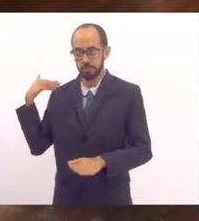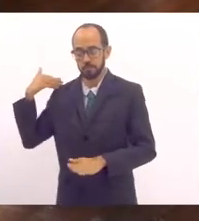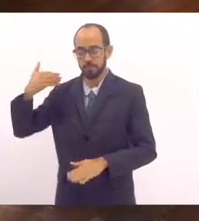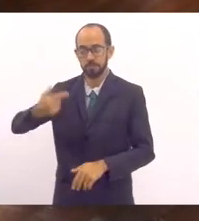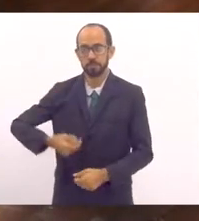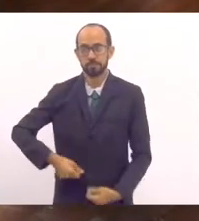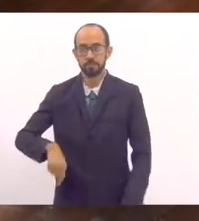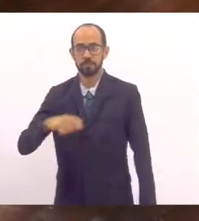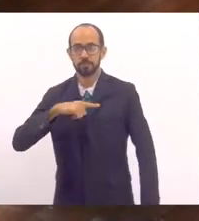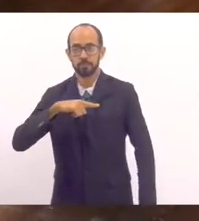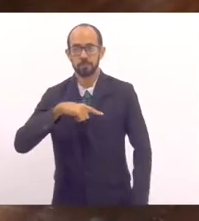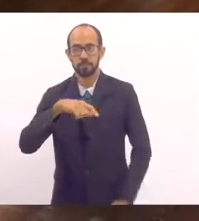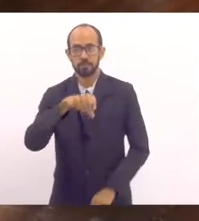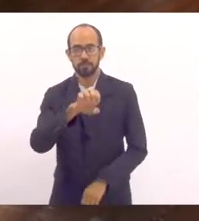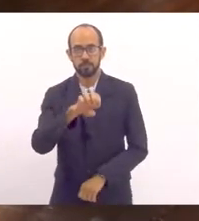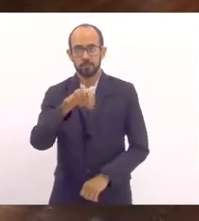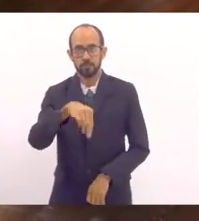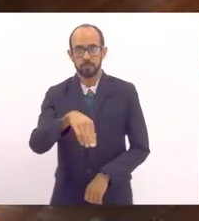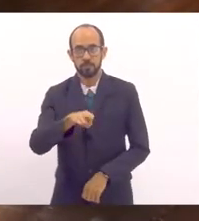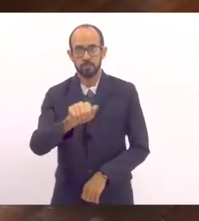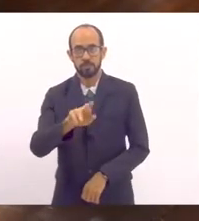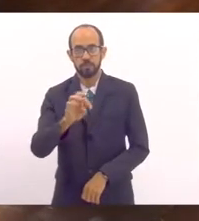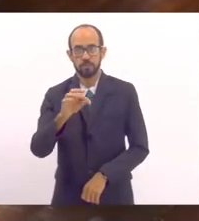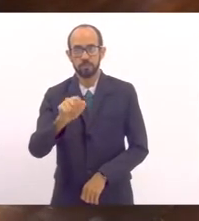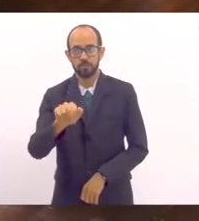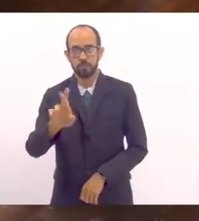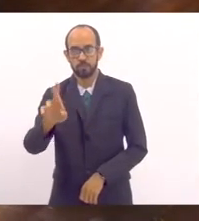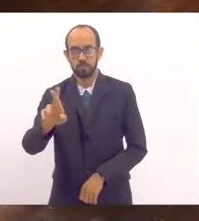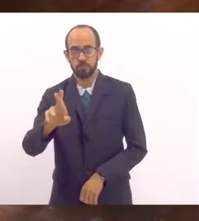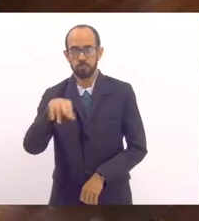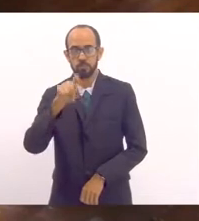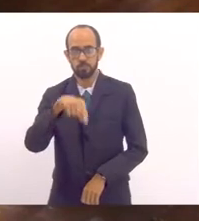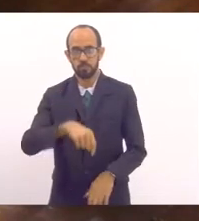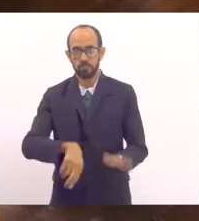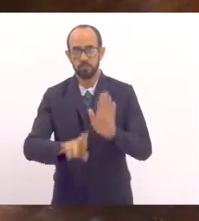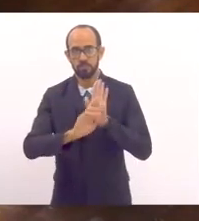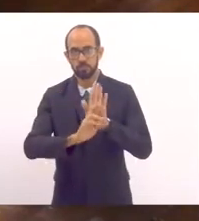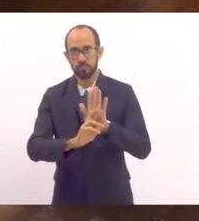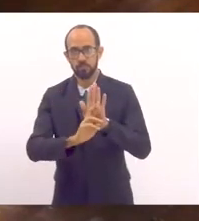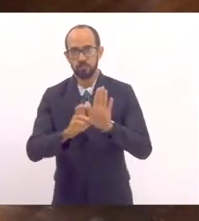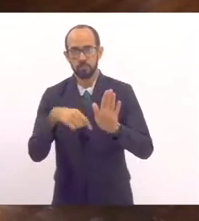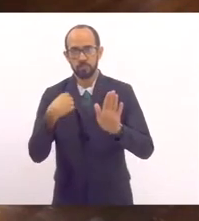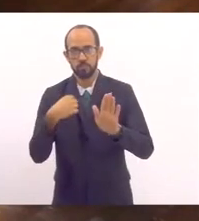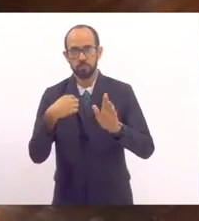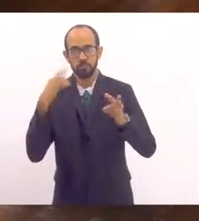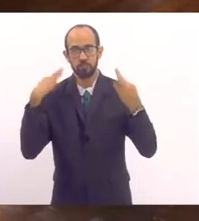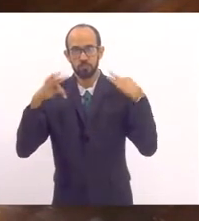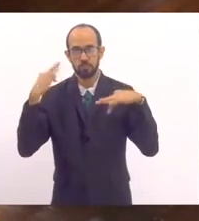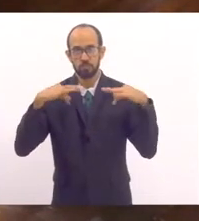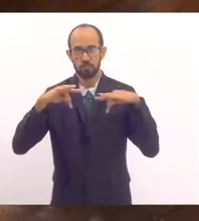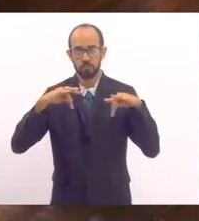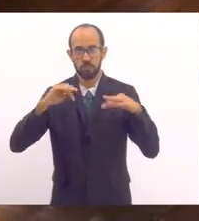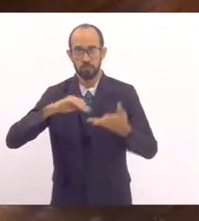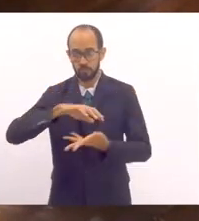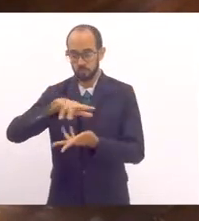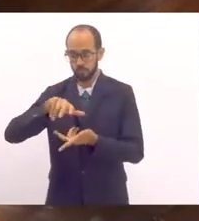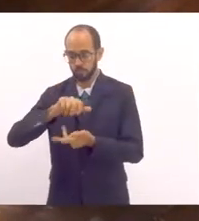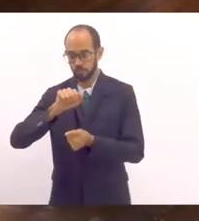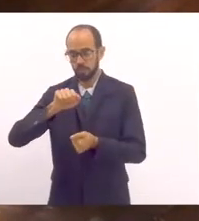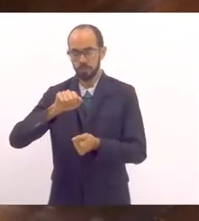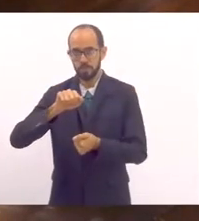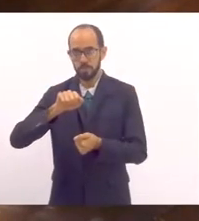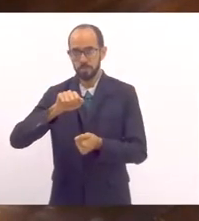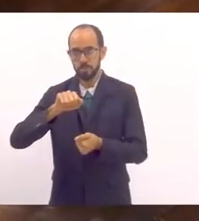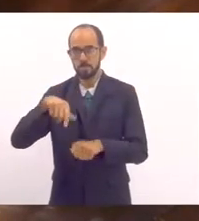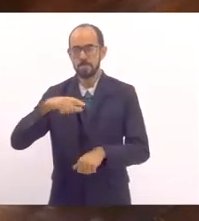tínhamos a Embratur, da Camila, que era a nossa representante do turismo brasileiro para o país inteiro e para o mundo. Só se